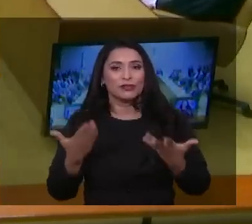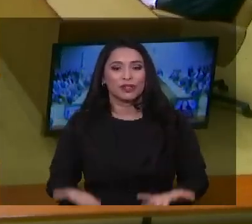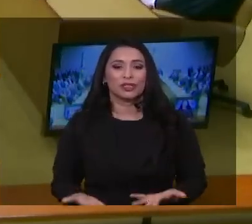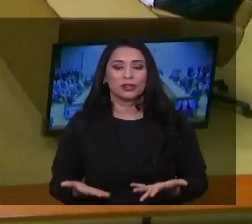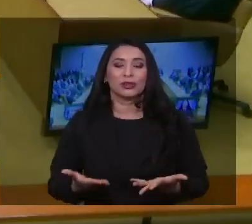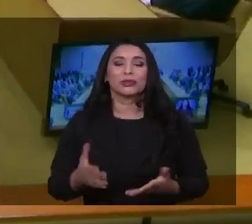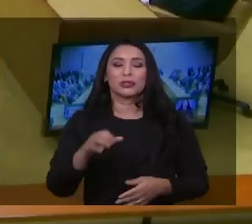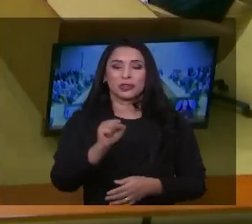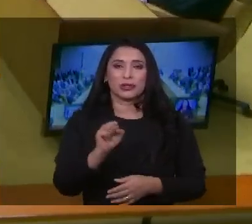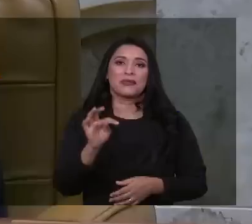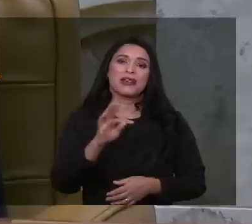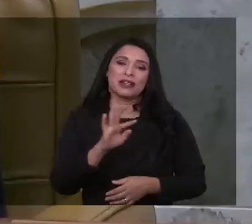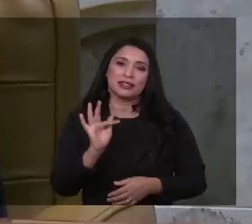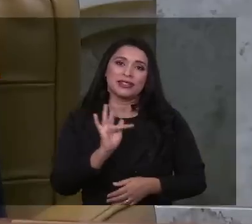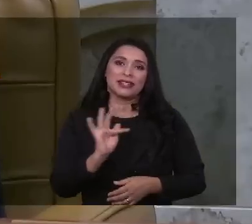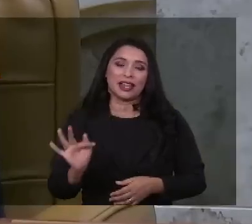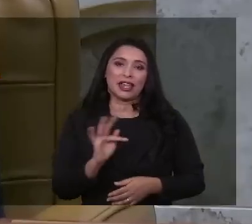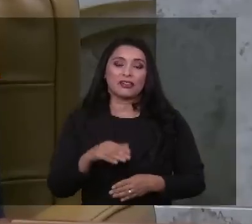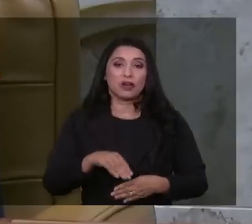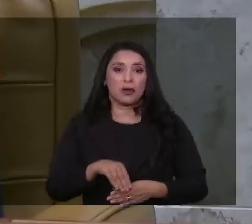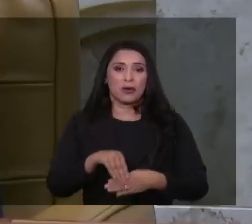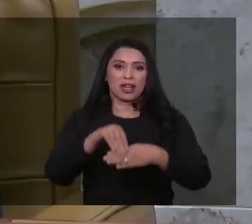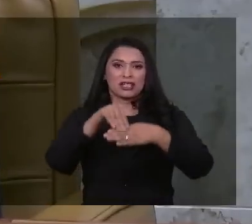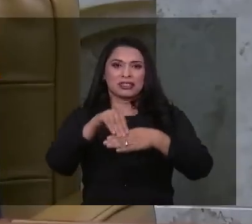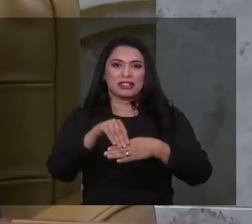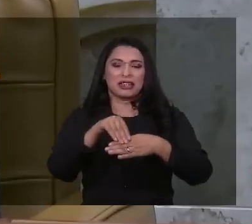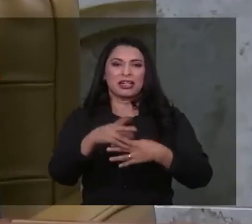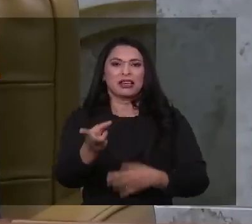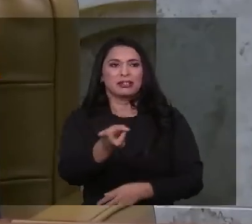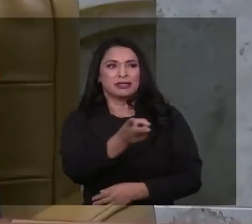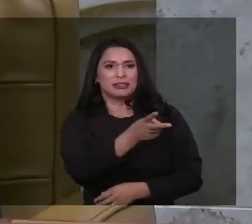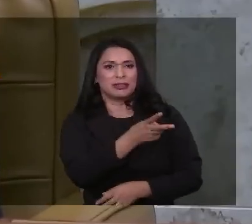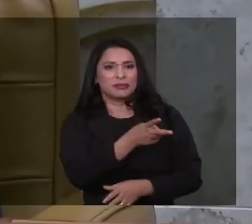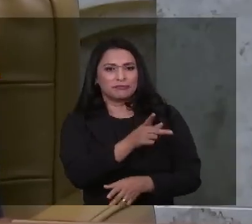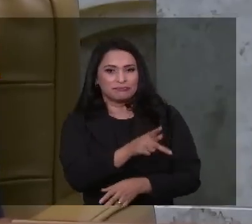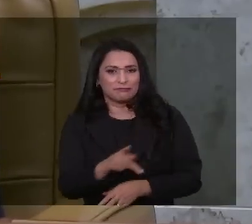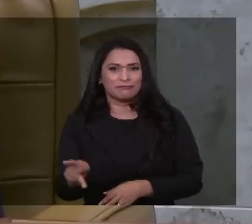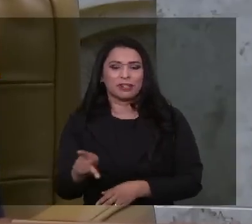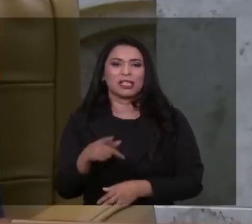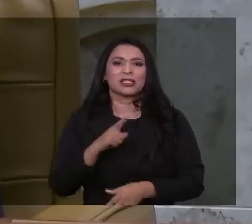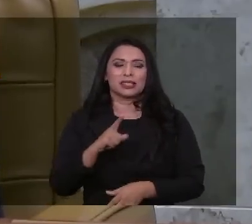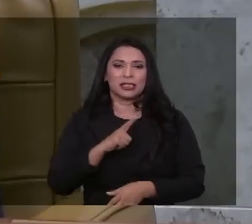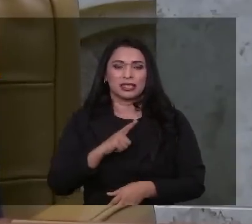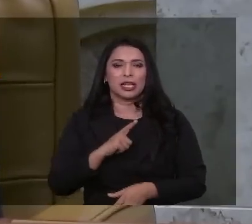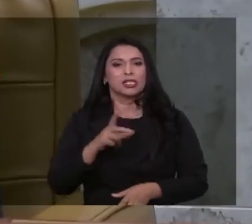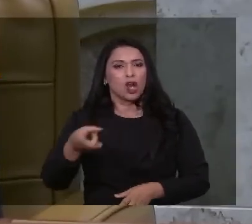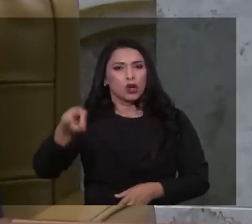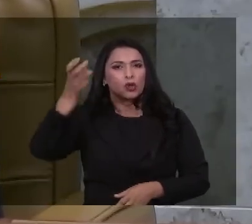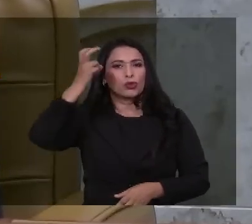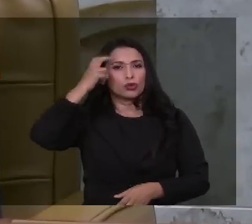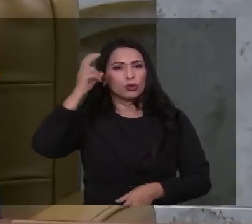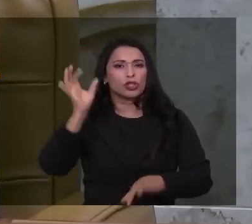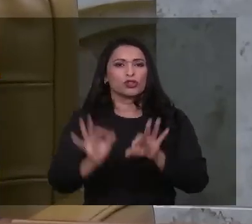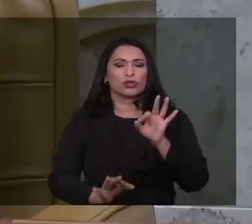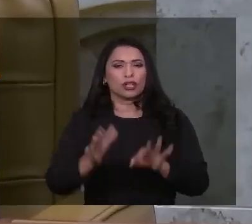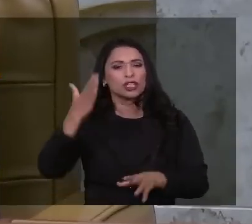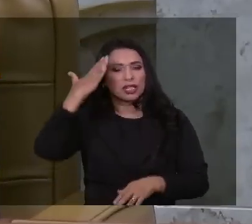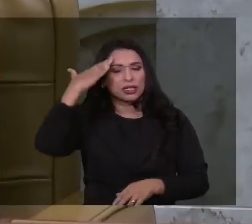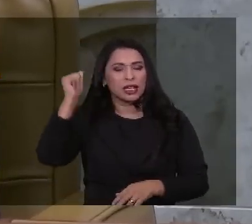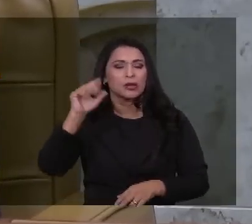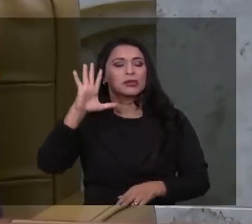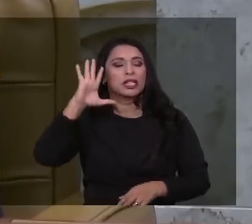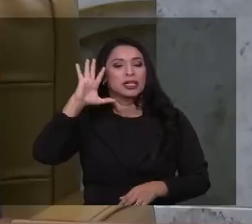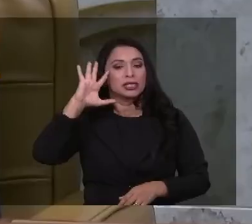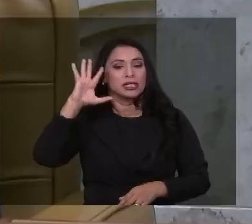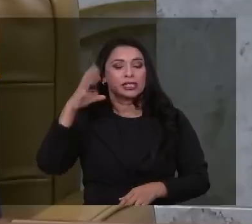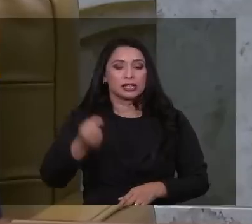Suprema Corte, com a liderança, cultura jurídica e sábia ponderação das decisões dos senhores